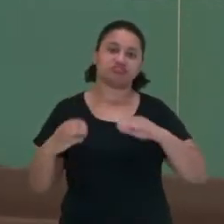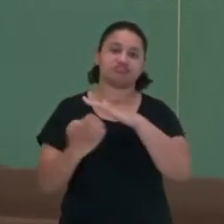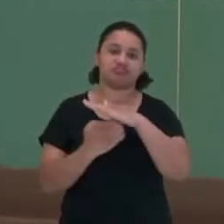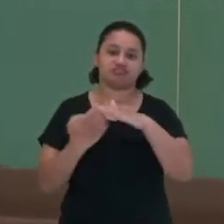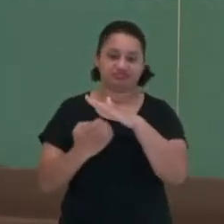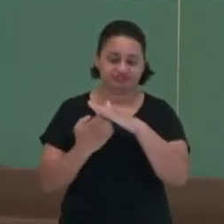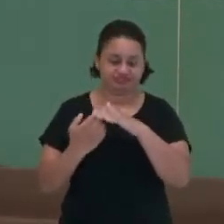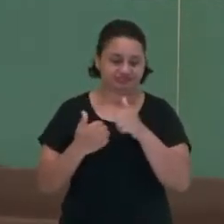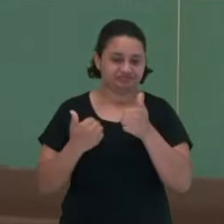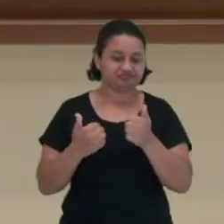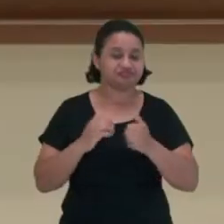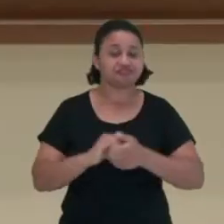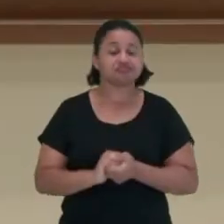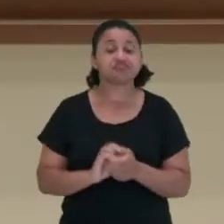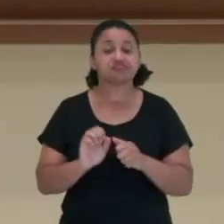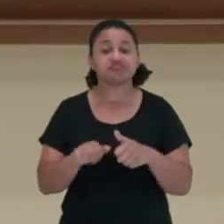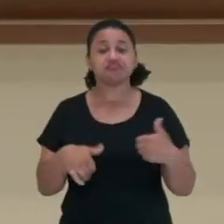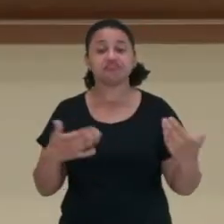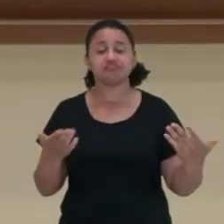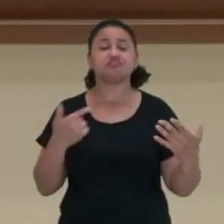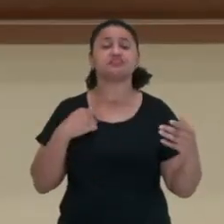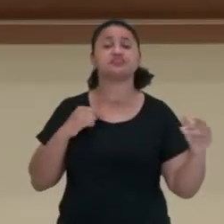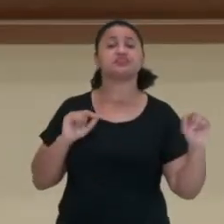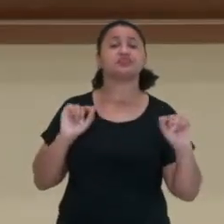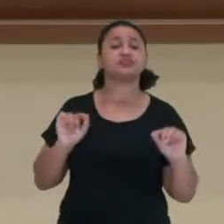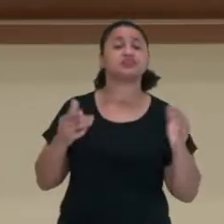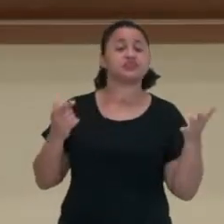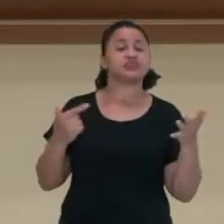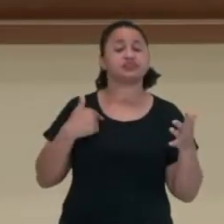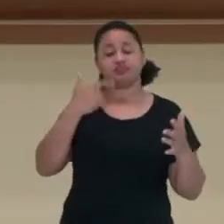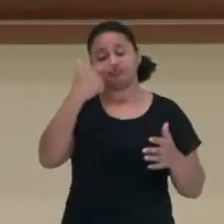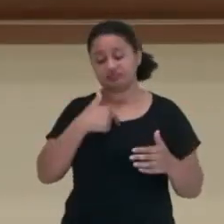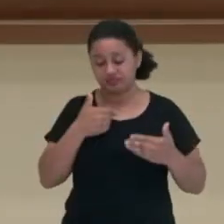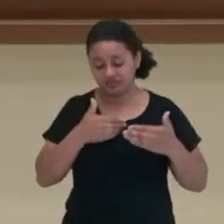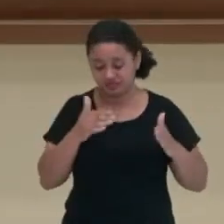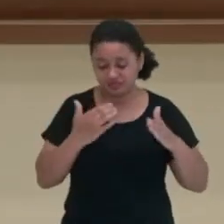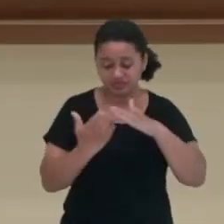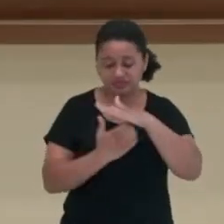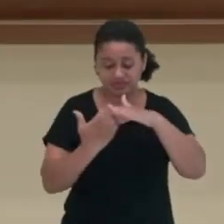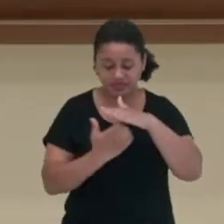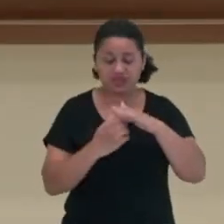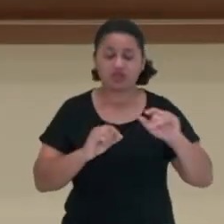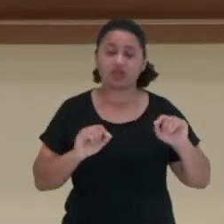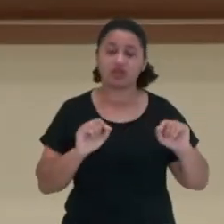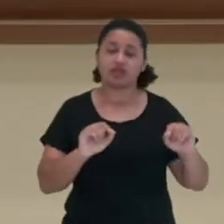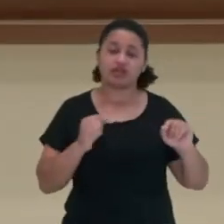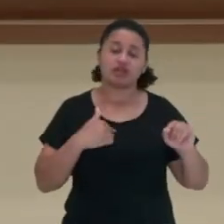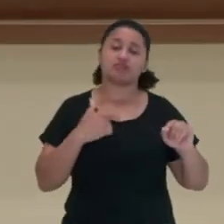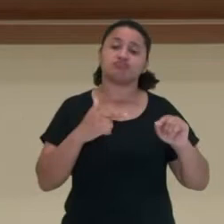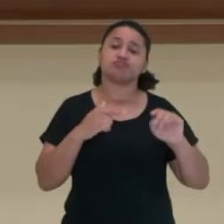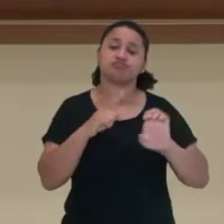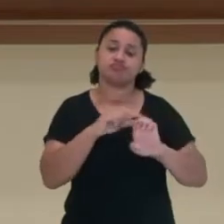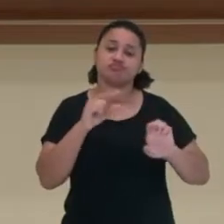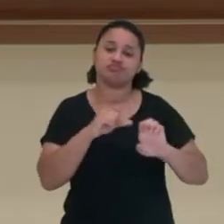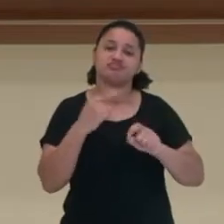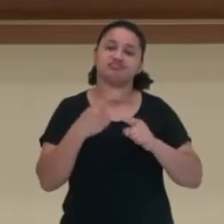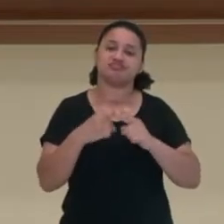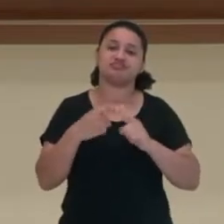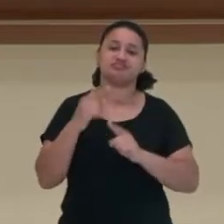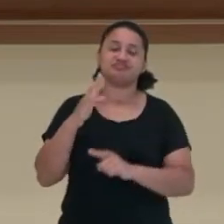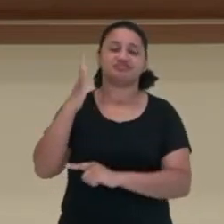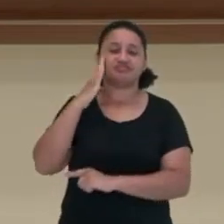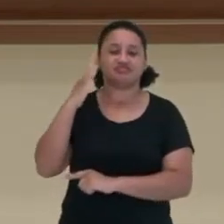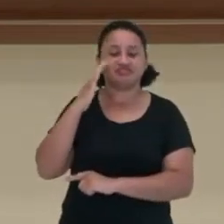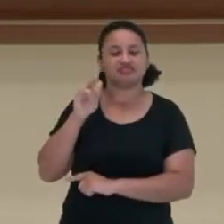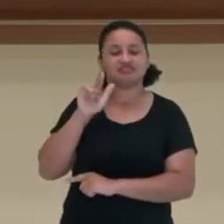empresa. Então, pessoal, muitas vezes o empreendedor, ele vai empreender porque ele já conhece a respeito de um